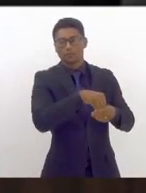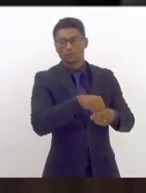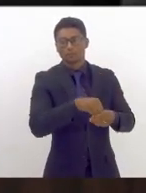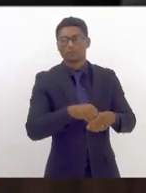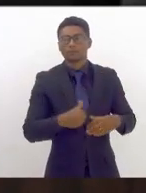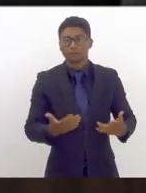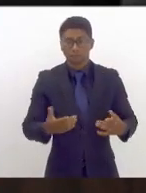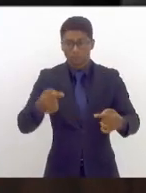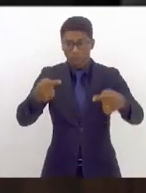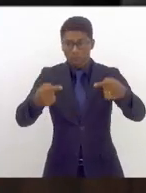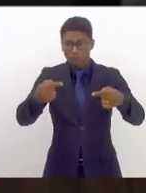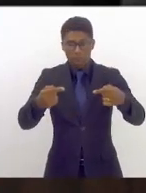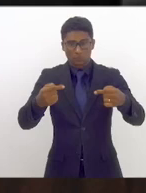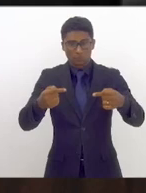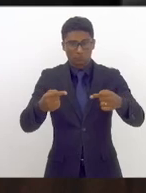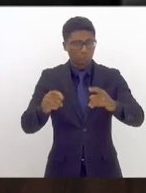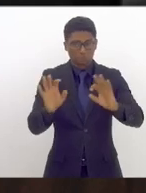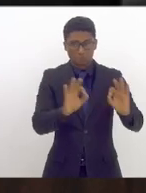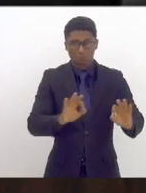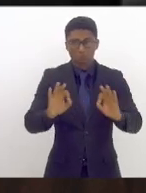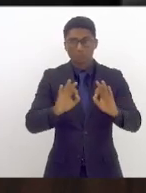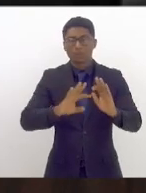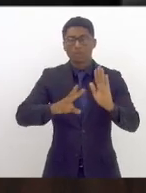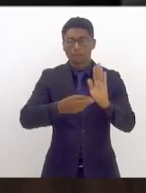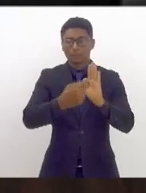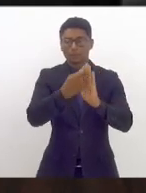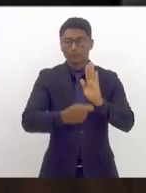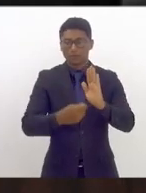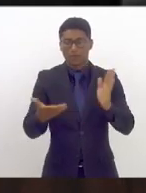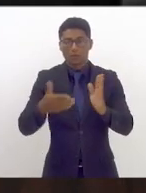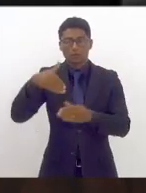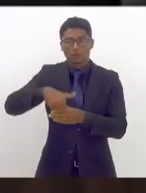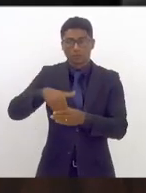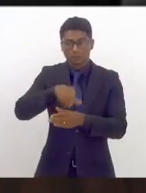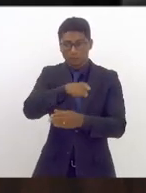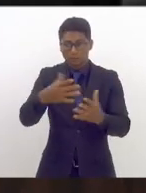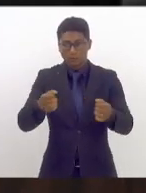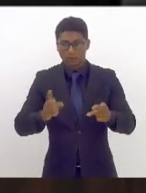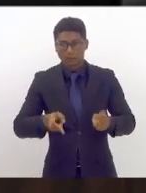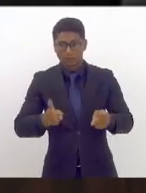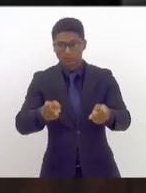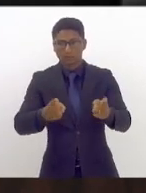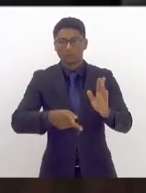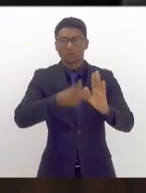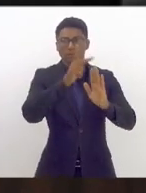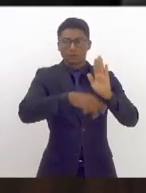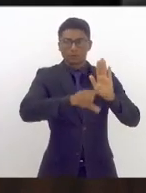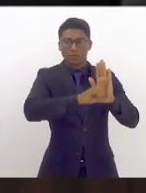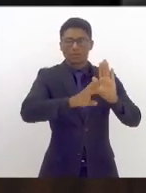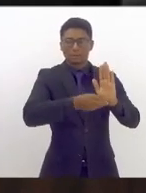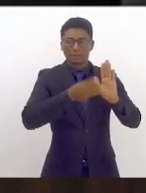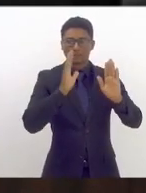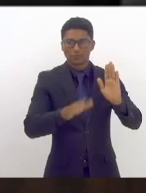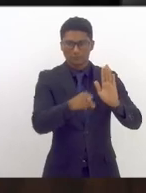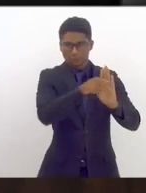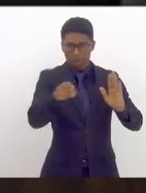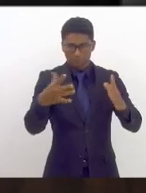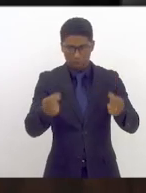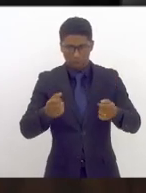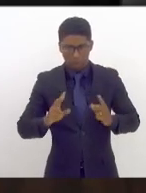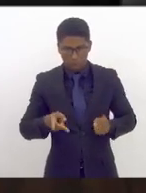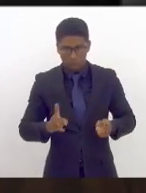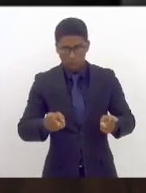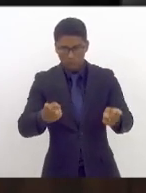em votação emenda de redação aprovado em votação projeto assim emendado